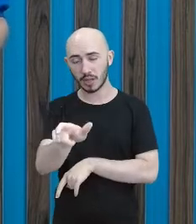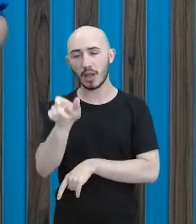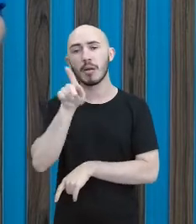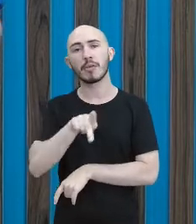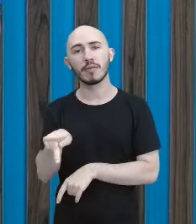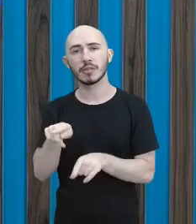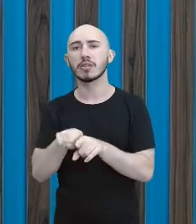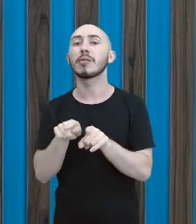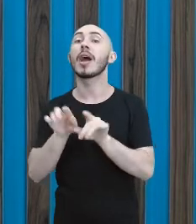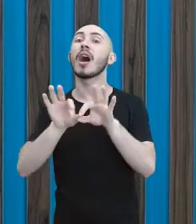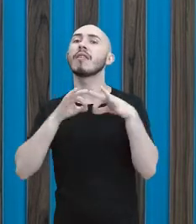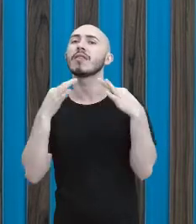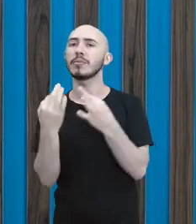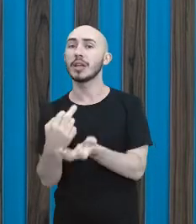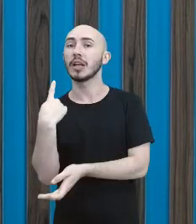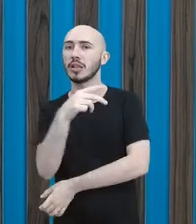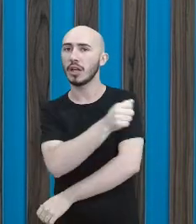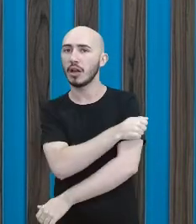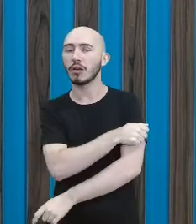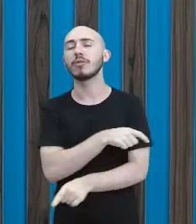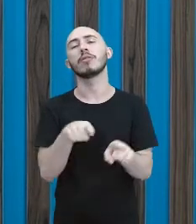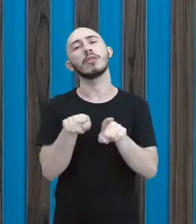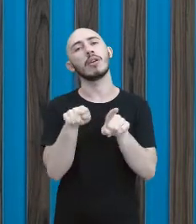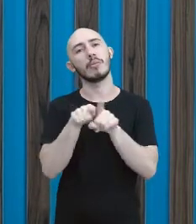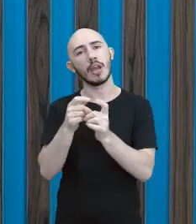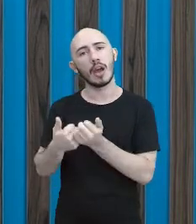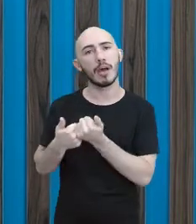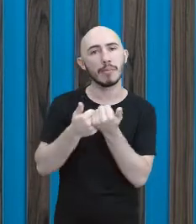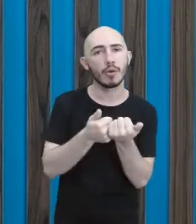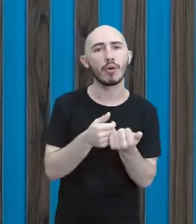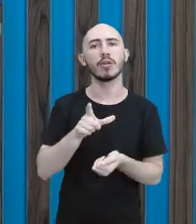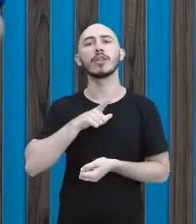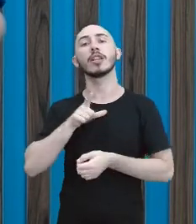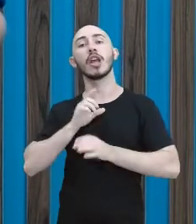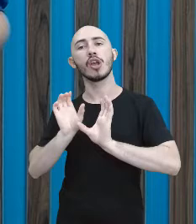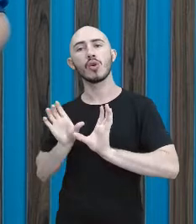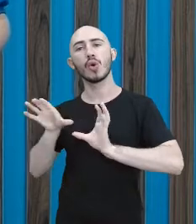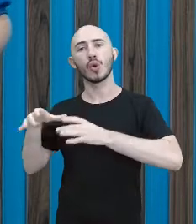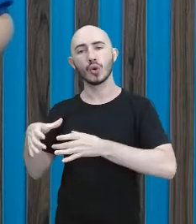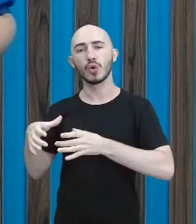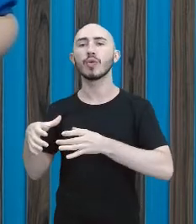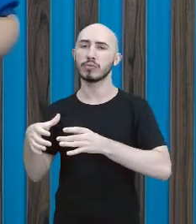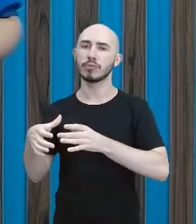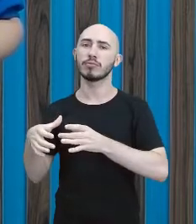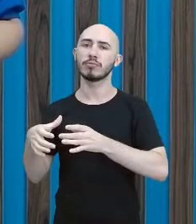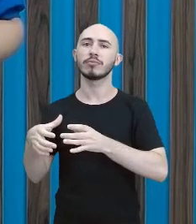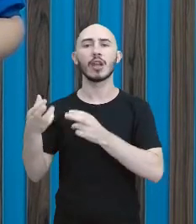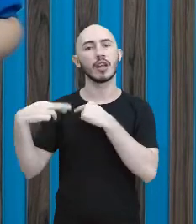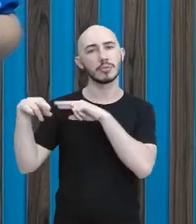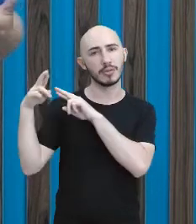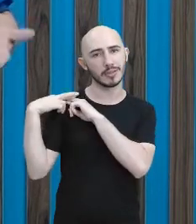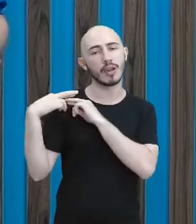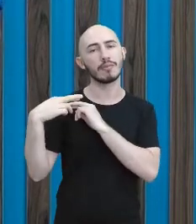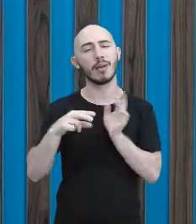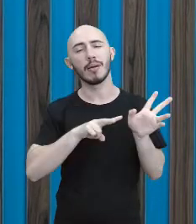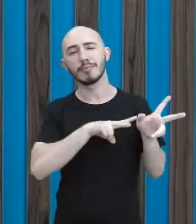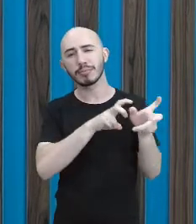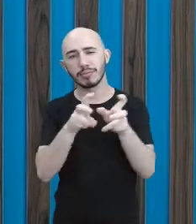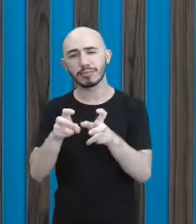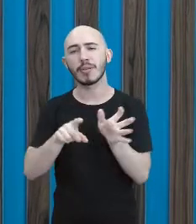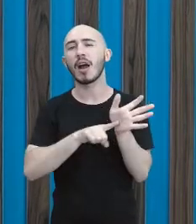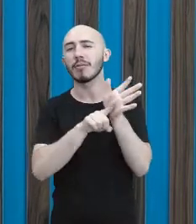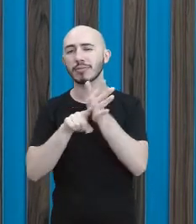dele também vai ter esse suporte. Lá vão ter uma equipe para fazer esse diagnóstico, não é? E aí sim